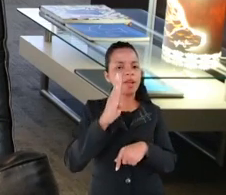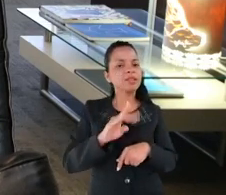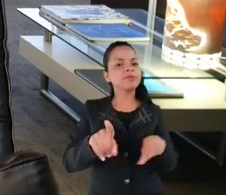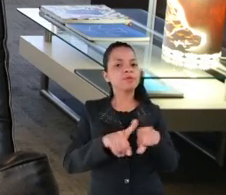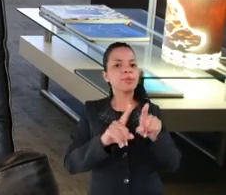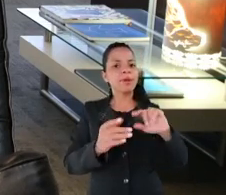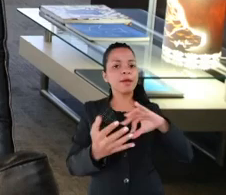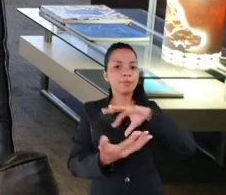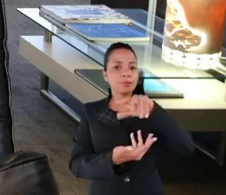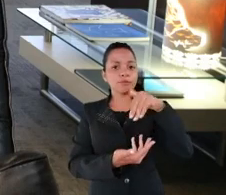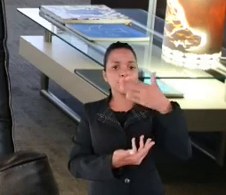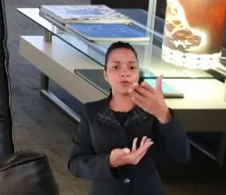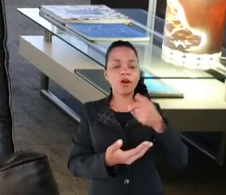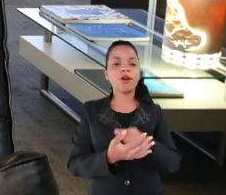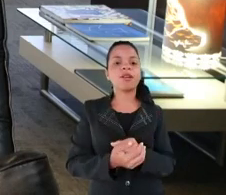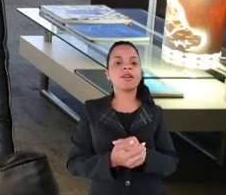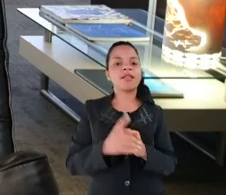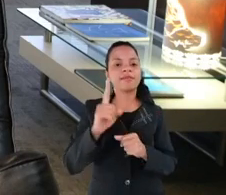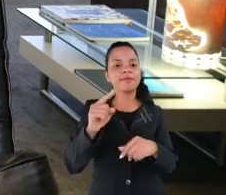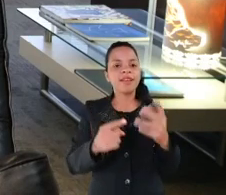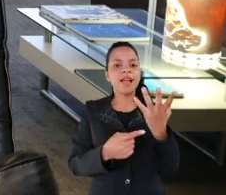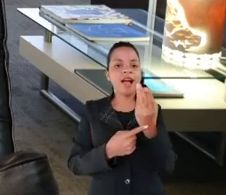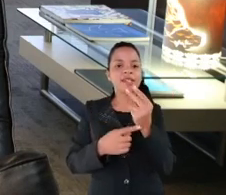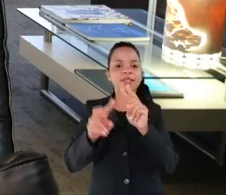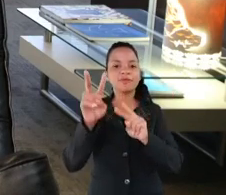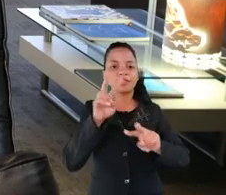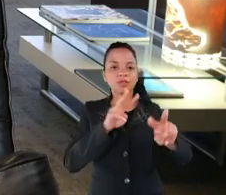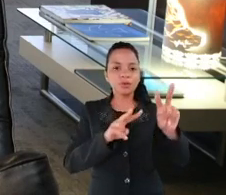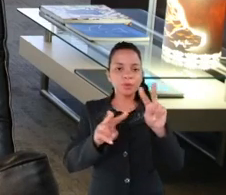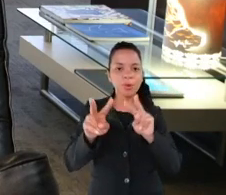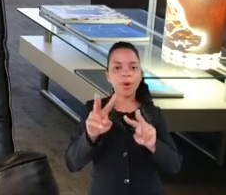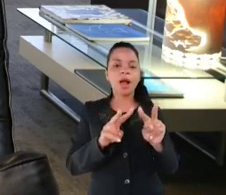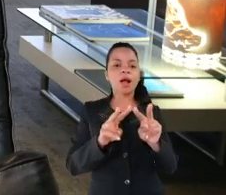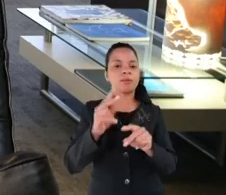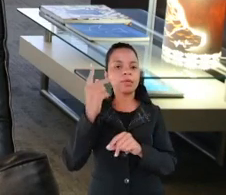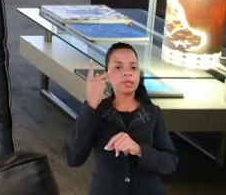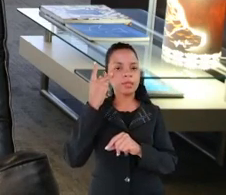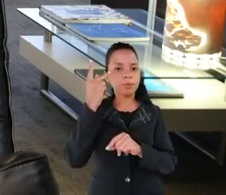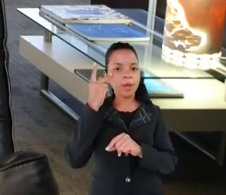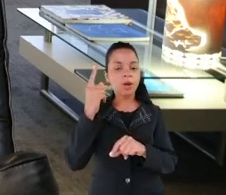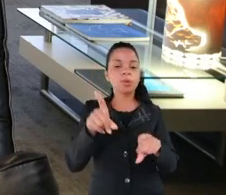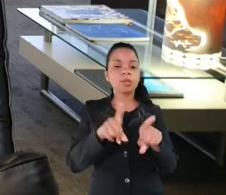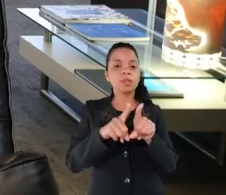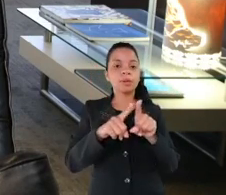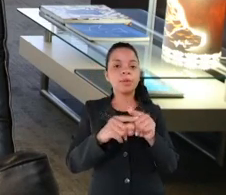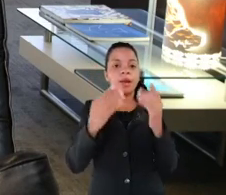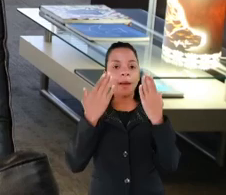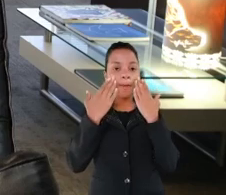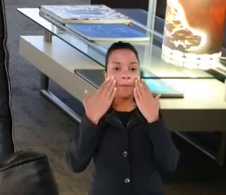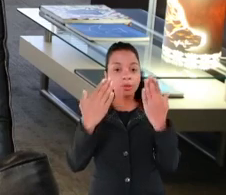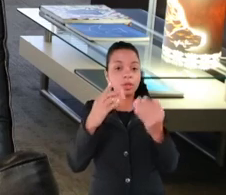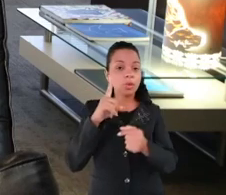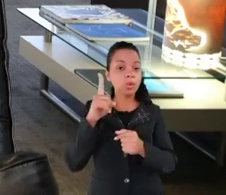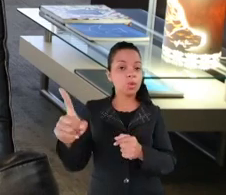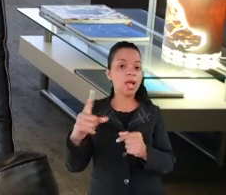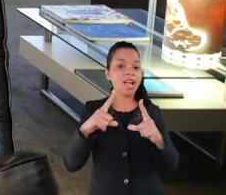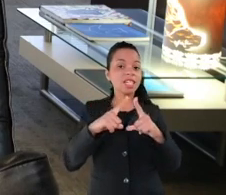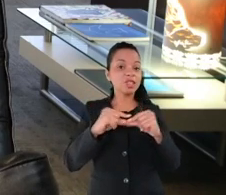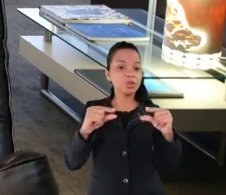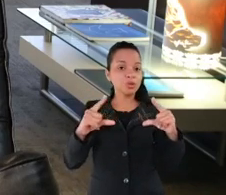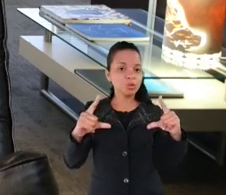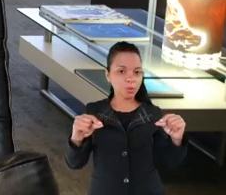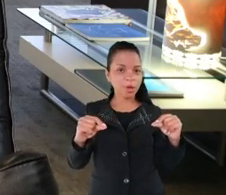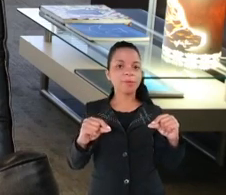artes visuais em Vinhedo, São Paulo, e uma exposição da Embaixada do Brasil em Tóquio e na Zen House Gallery